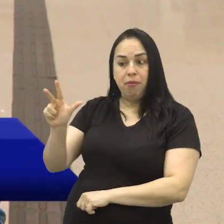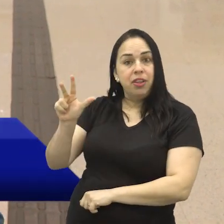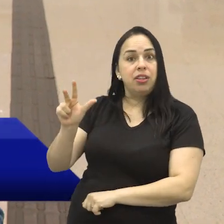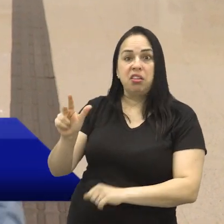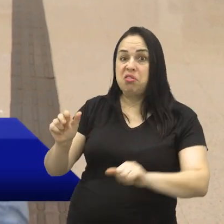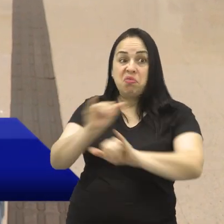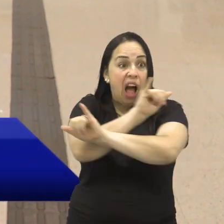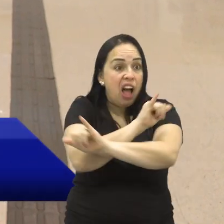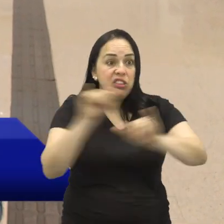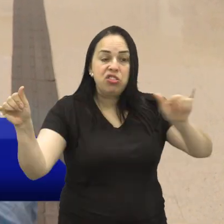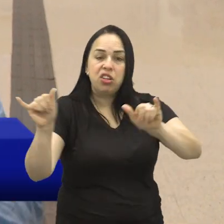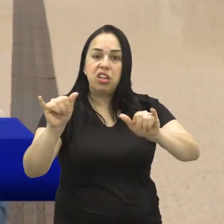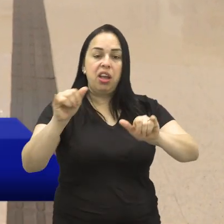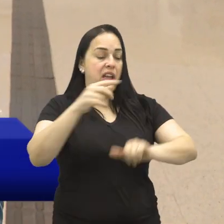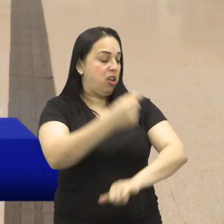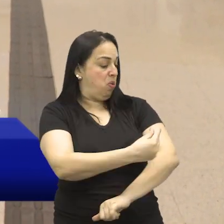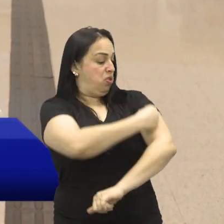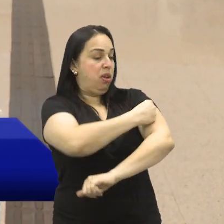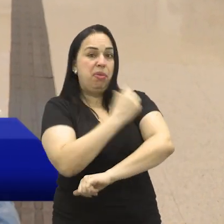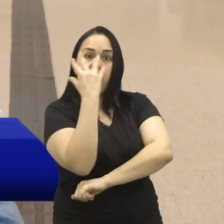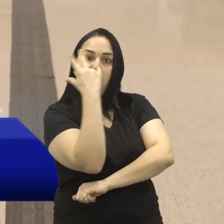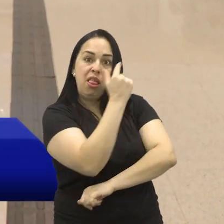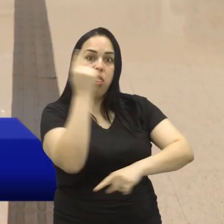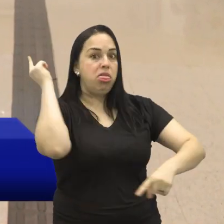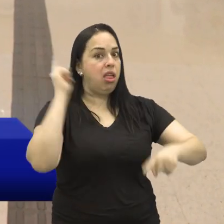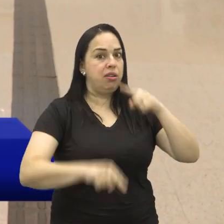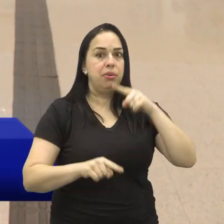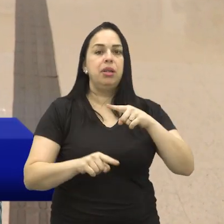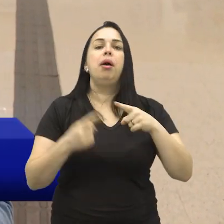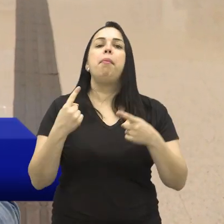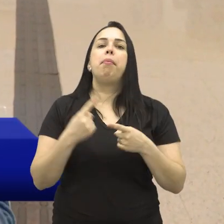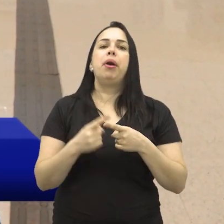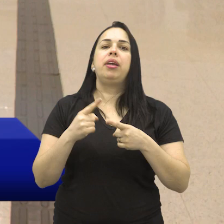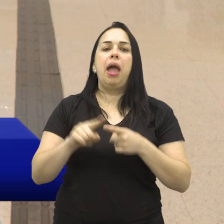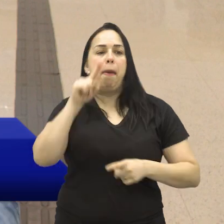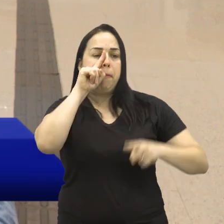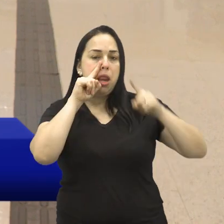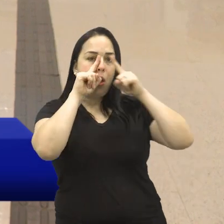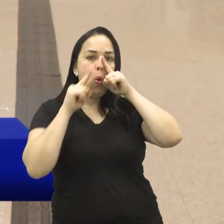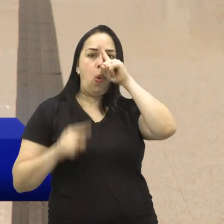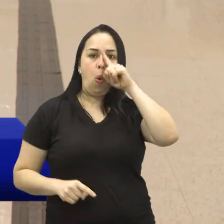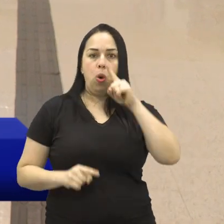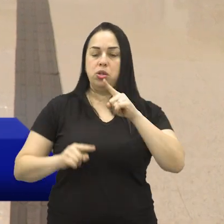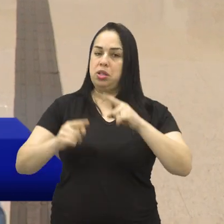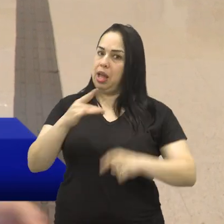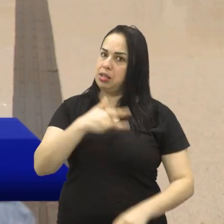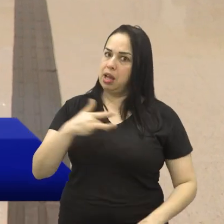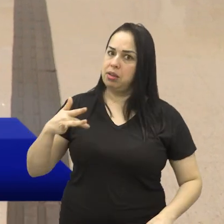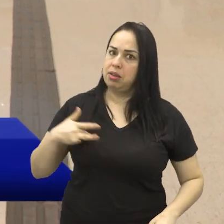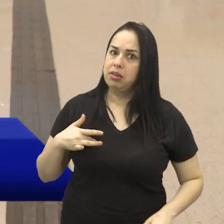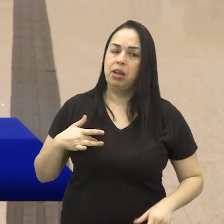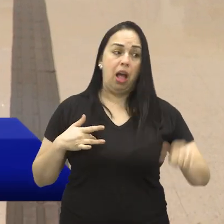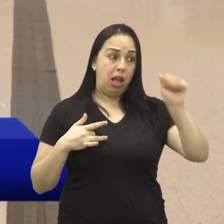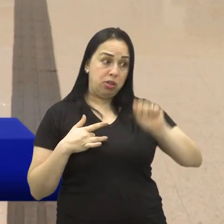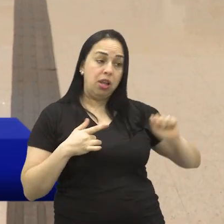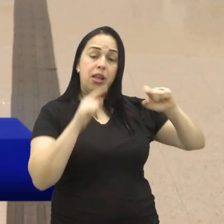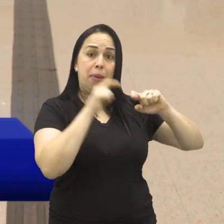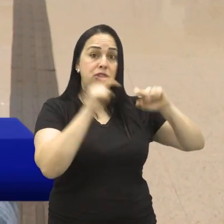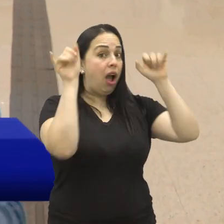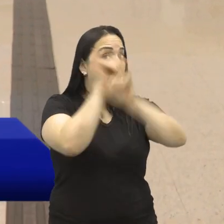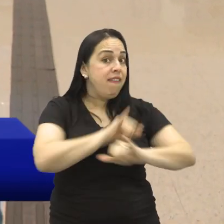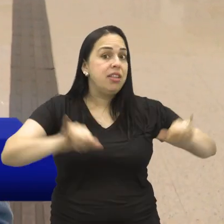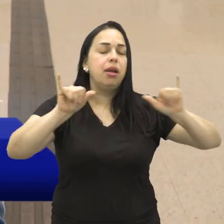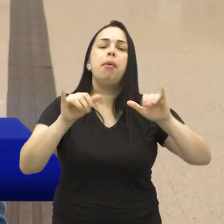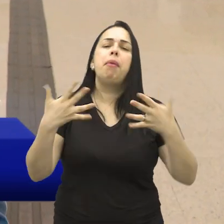Anvisa proibiu o chip da beleza aqui no Brasil. Essa decisão aconteceu após alguns riscos de saúde serem alertados por sociedades